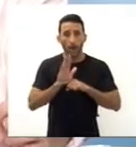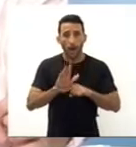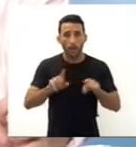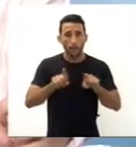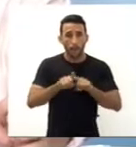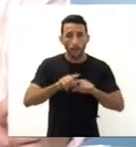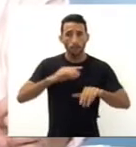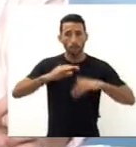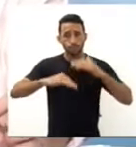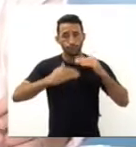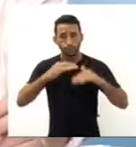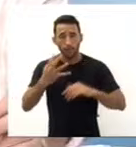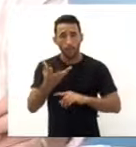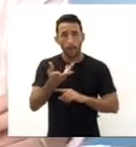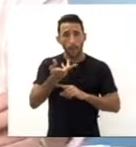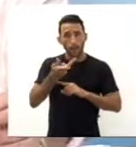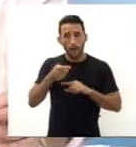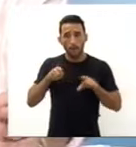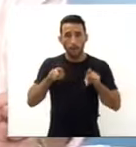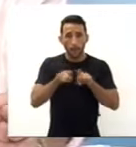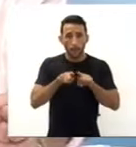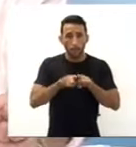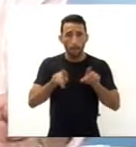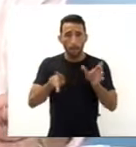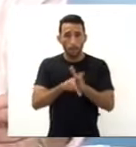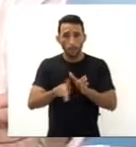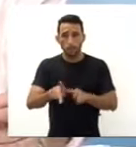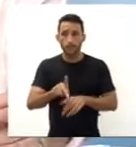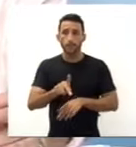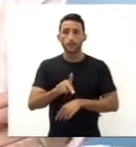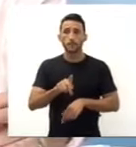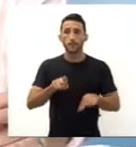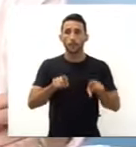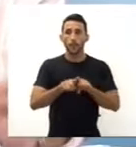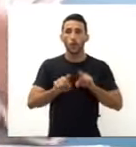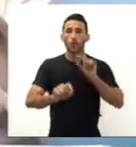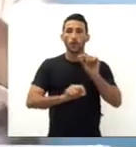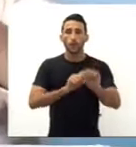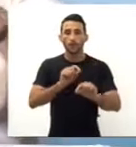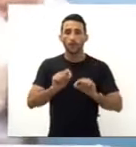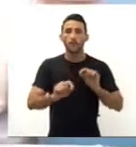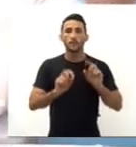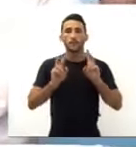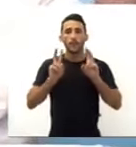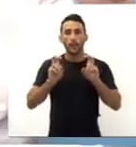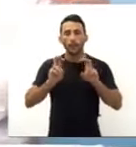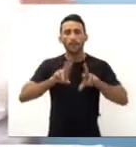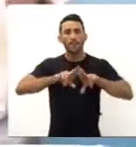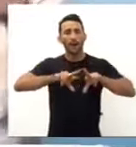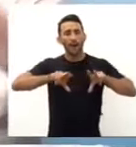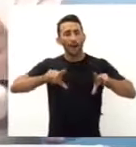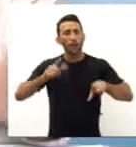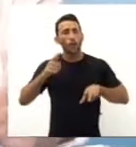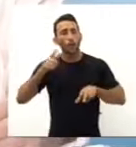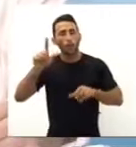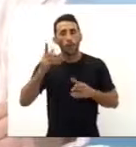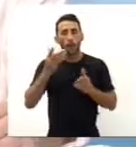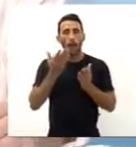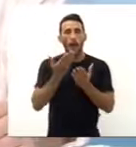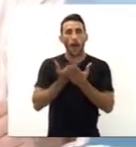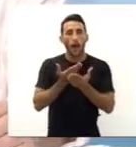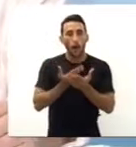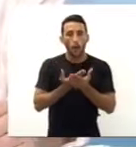desenvolvimento das habilidades e dos objetos de conhecimento que serão abordados nessa aula. Nós teremos outras aulas, mas